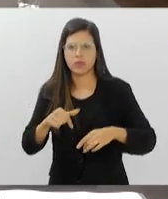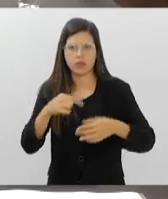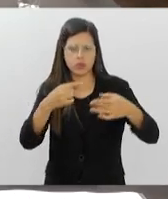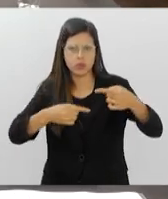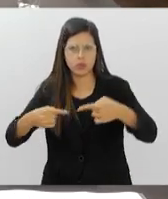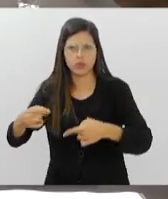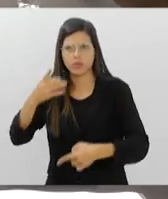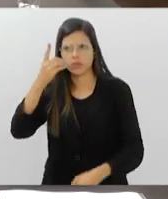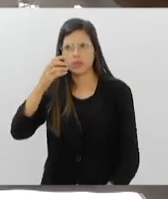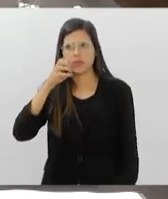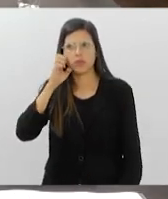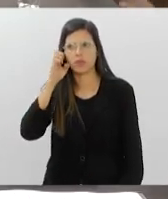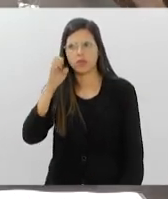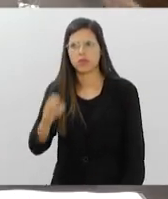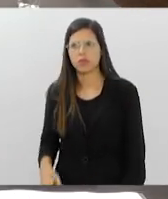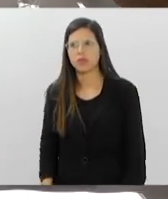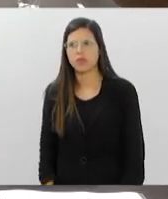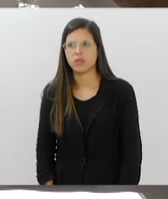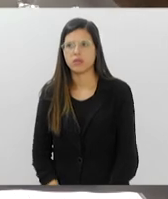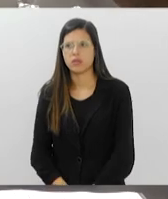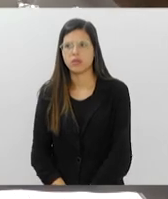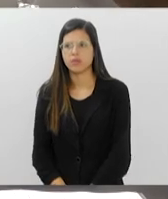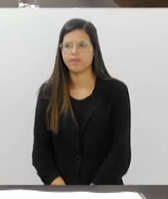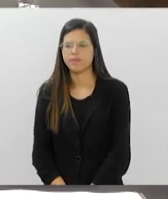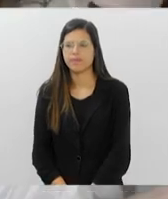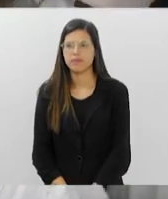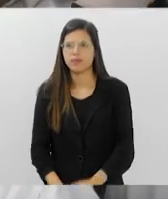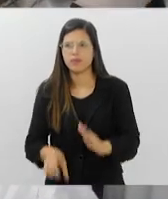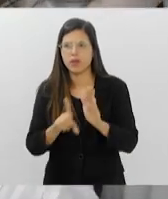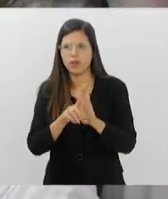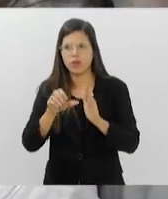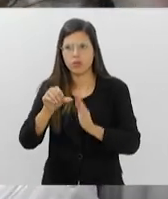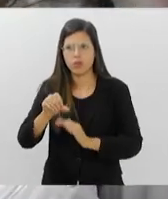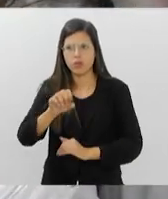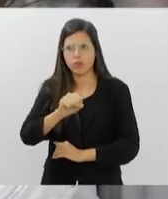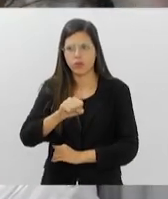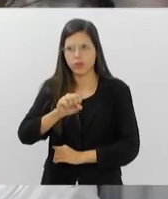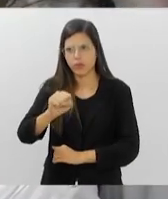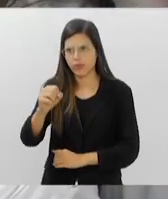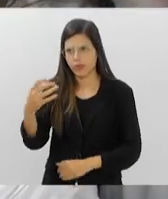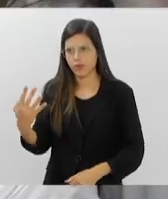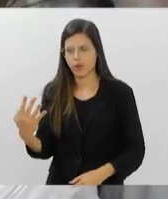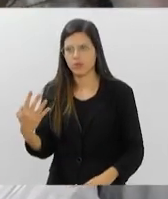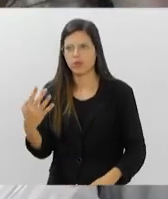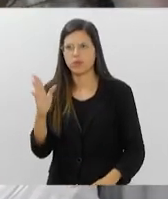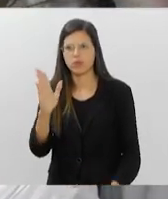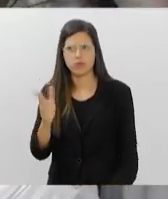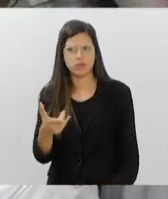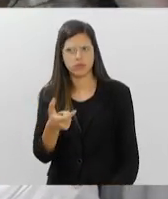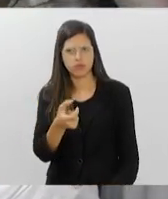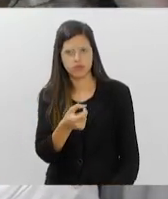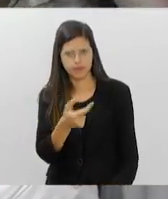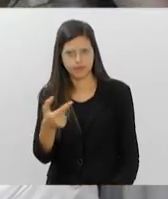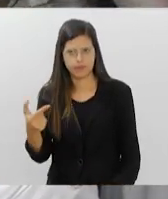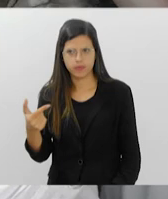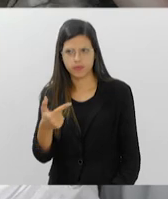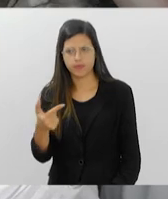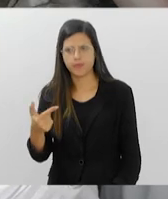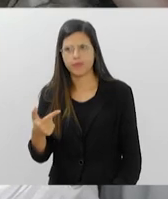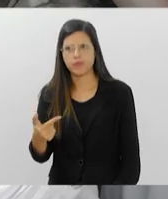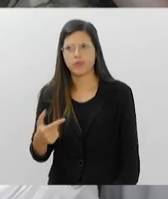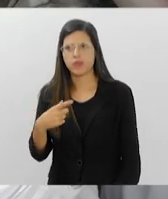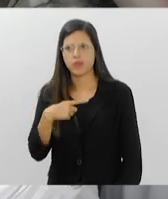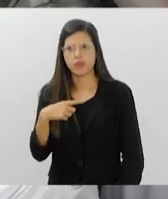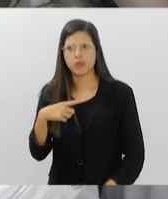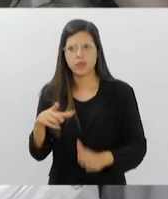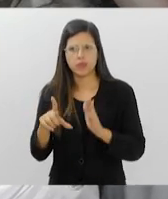agora, deputada sim. Élica. Então, pela lei número 9884 de 2022, tem